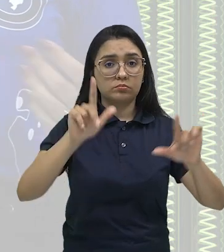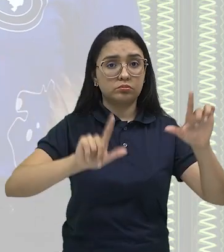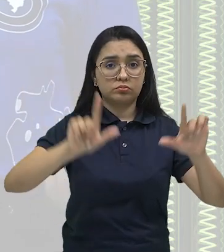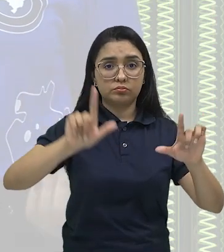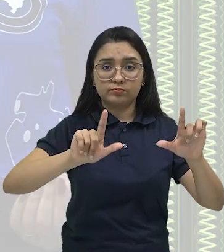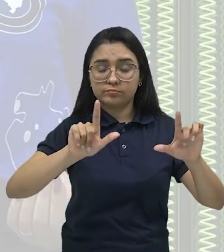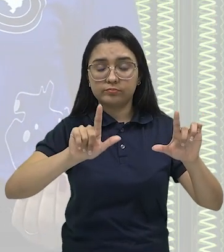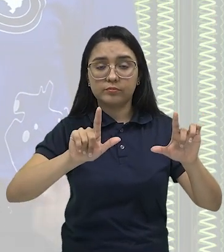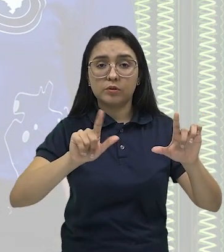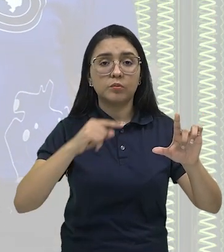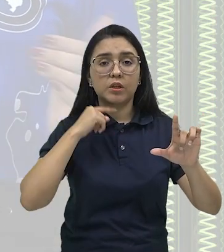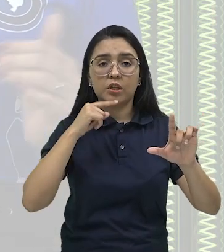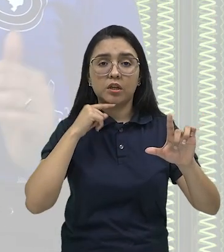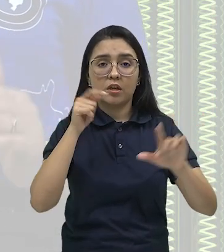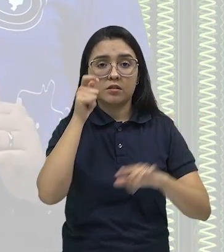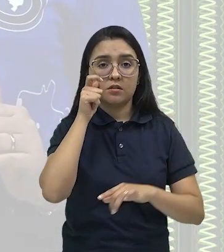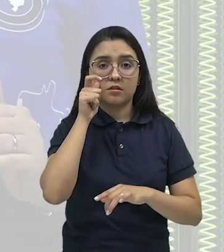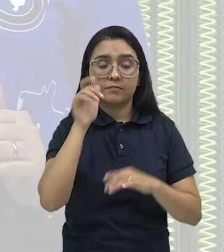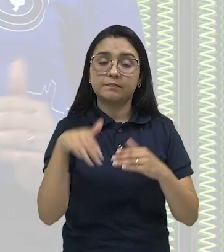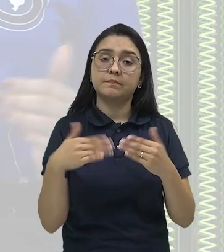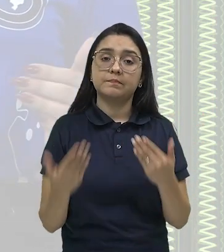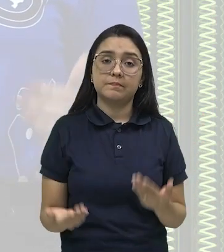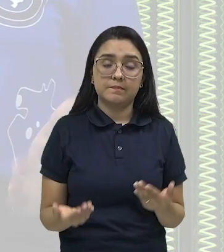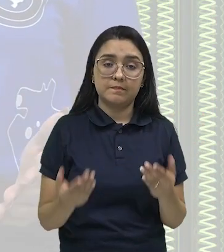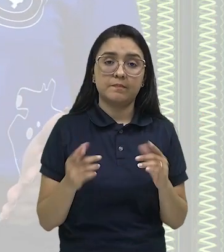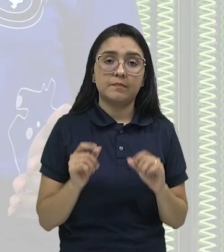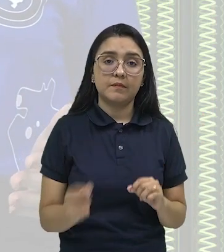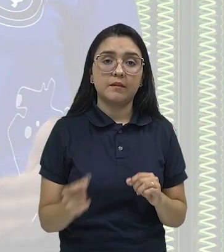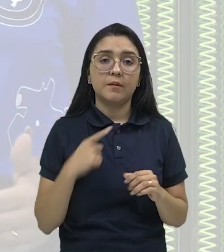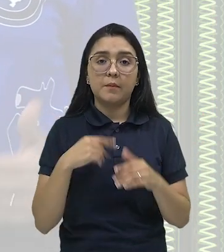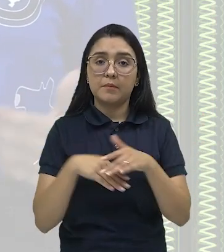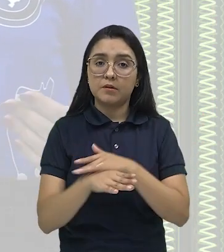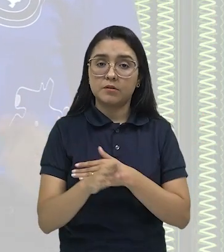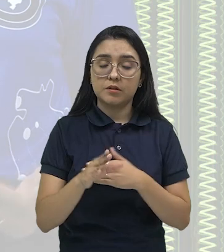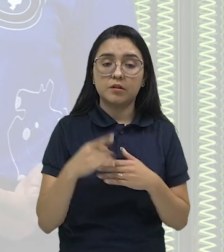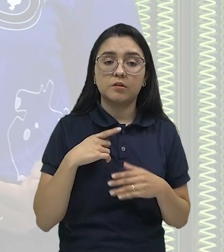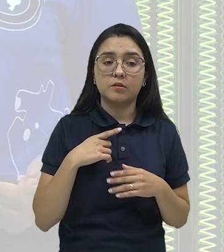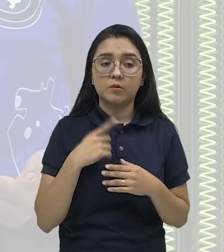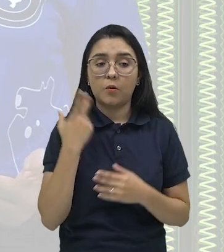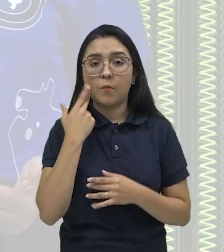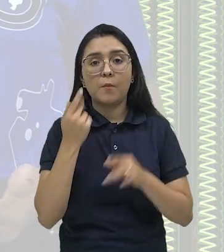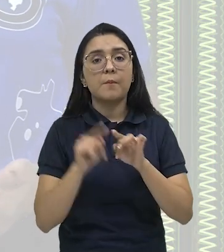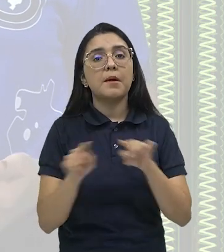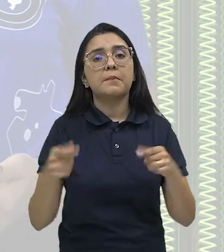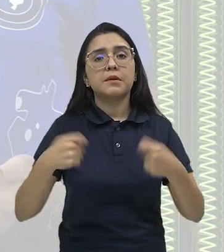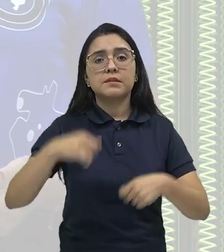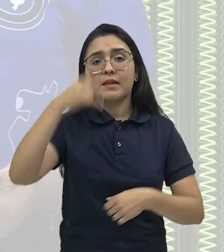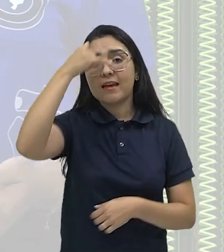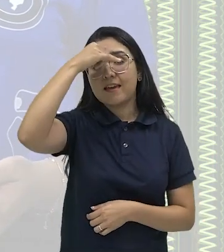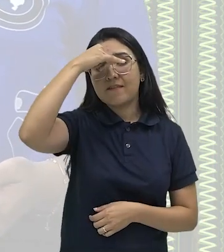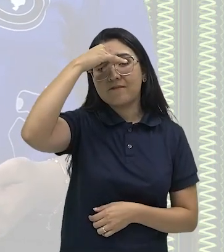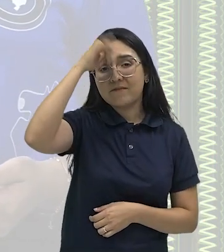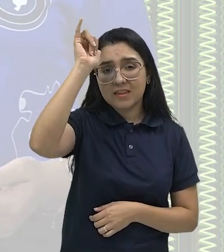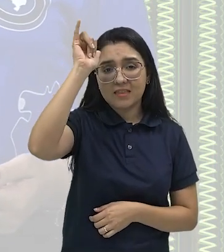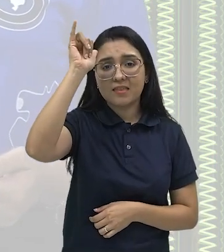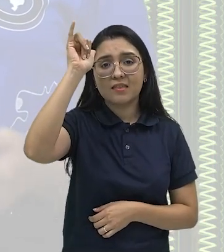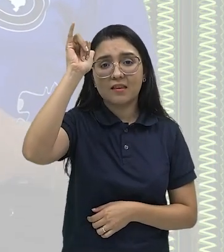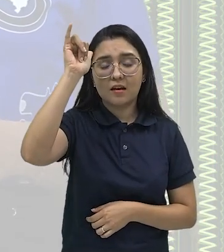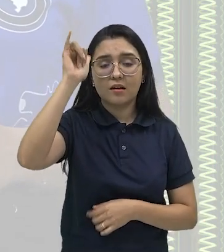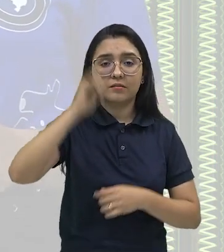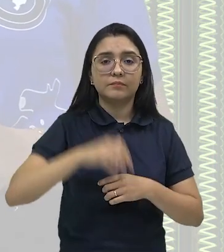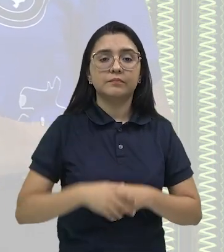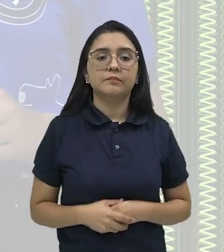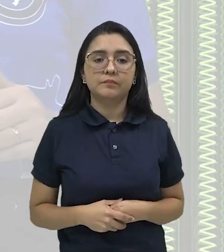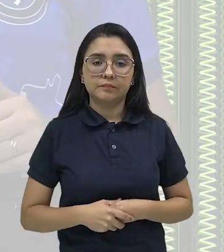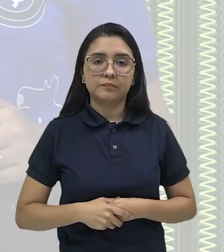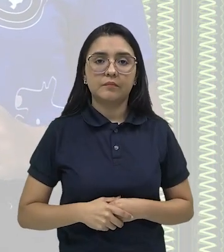sem ninguém assistindo. Então isso é uma prática comum, mas que deveria ser evitada, porque é um desperdício de energia,